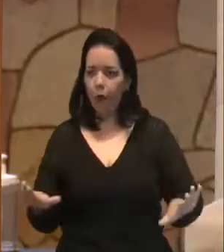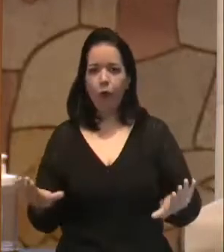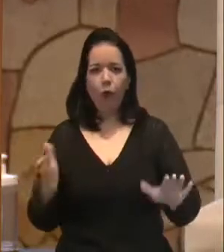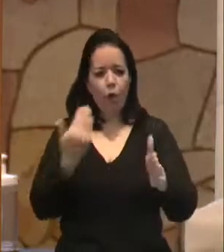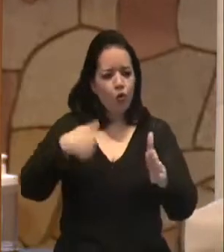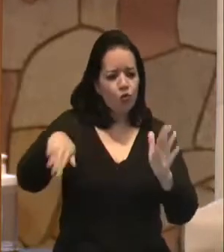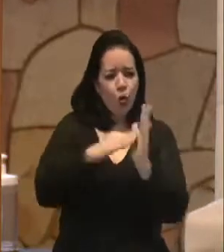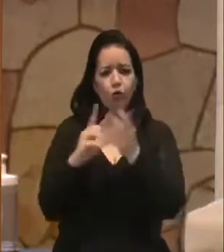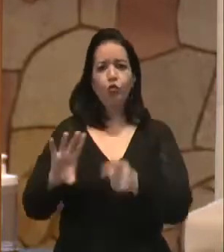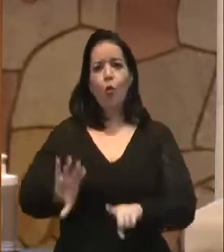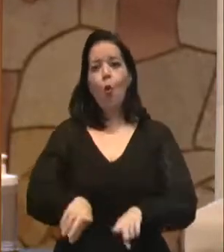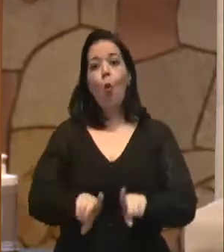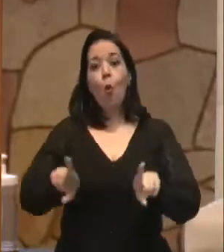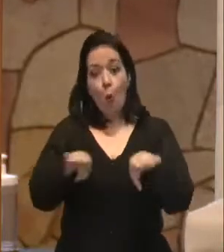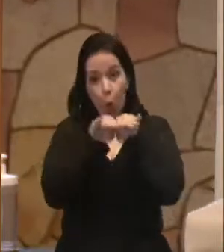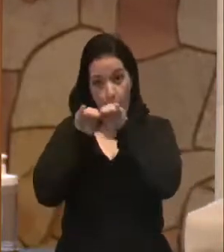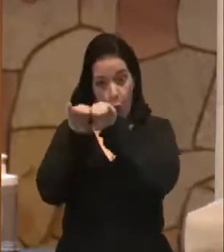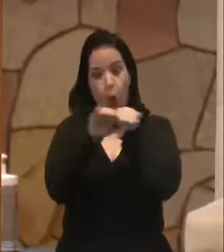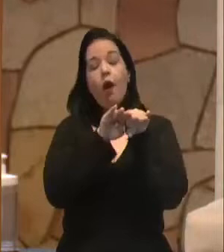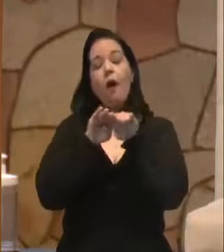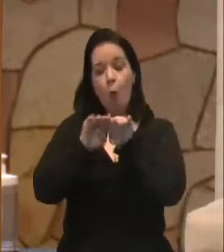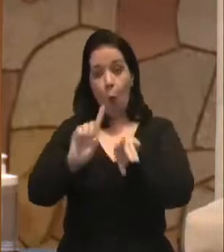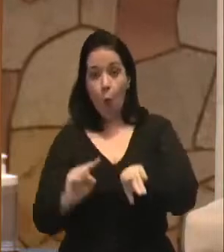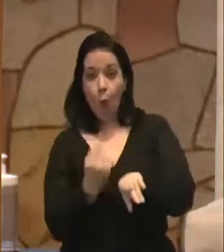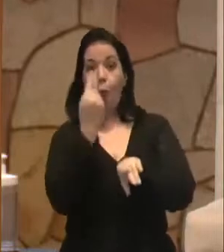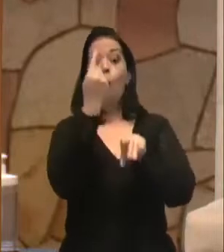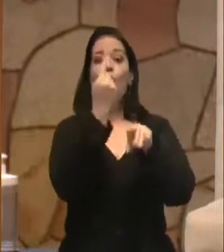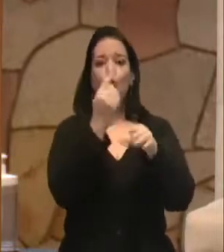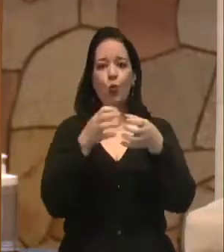Veja que quando nós falamos em unidade,